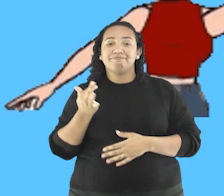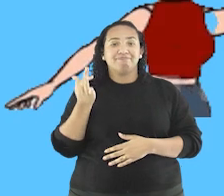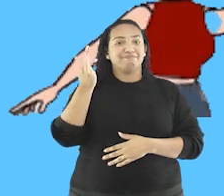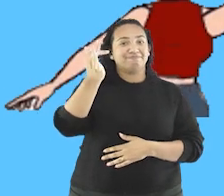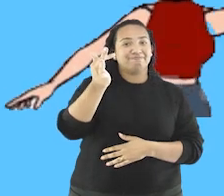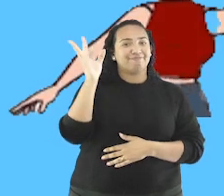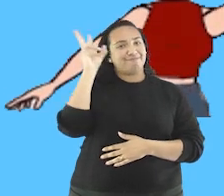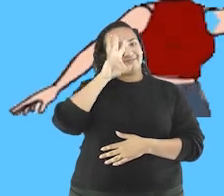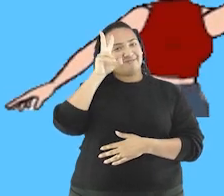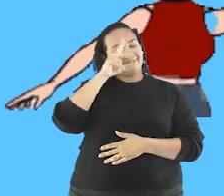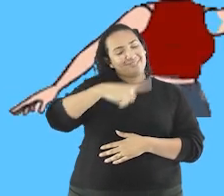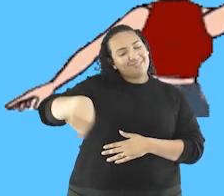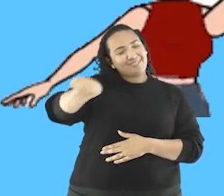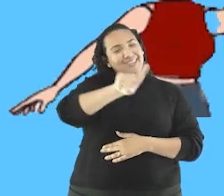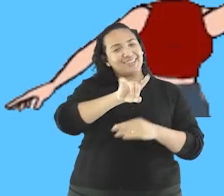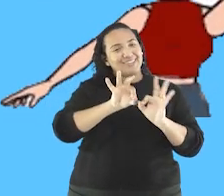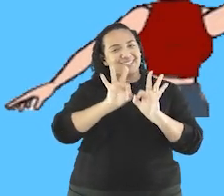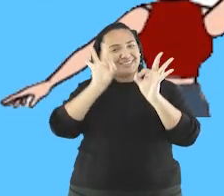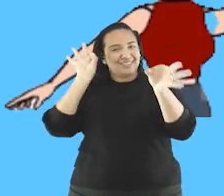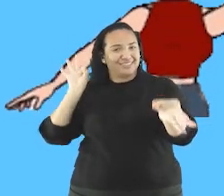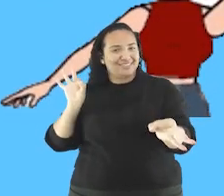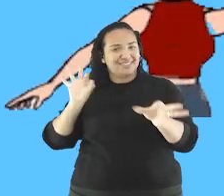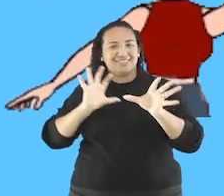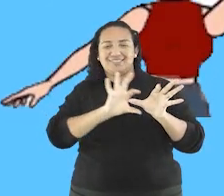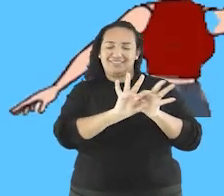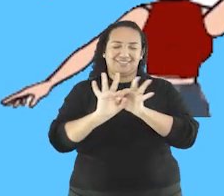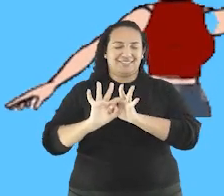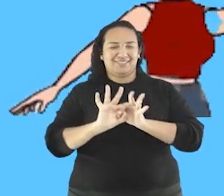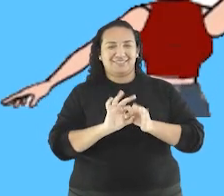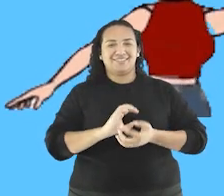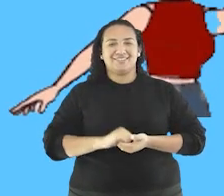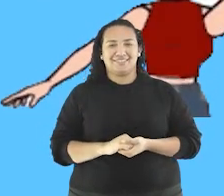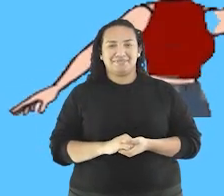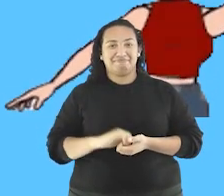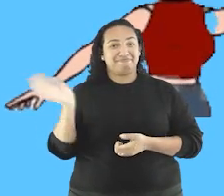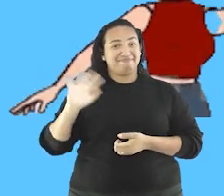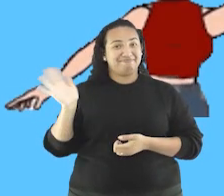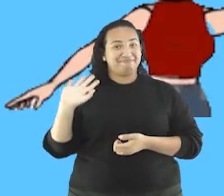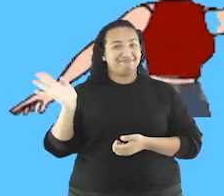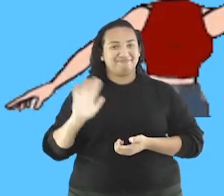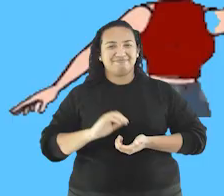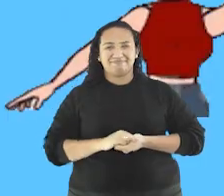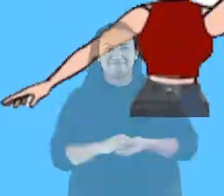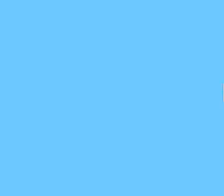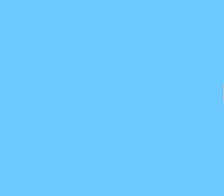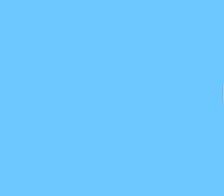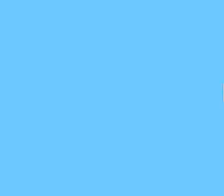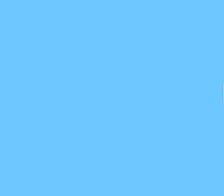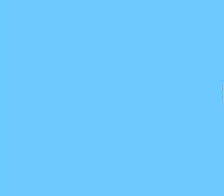E não se esqueçam, mesmo distantes, estamos juntos. Tchau, tchau!